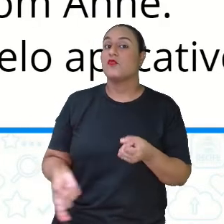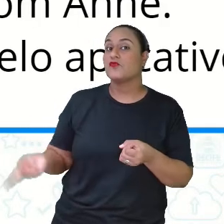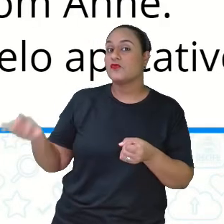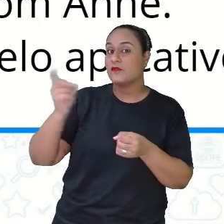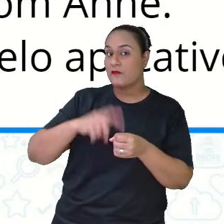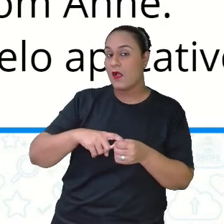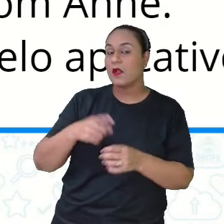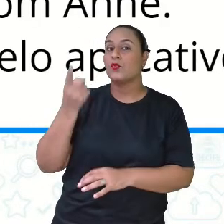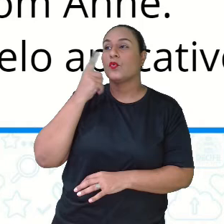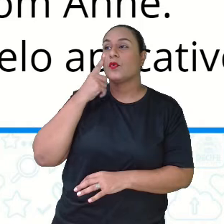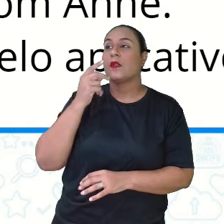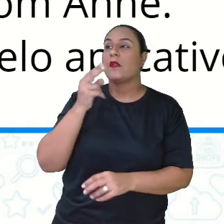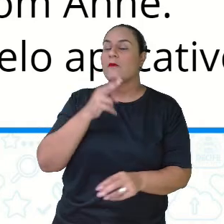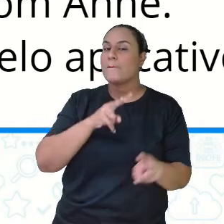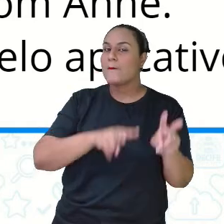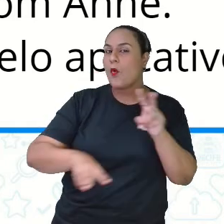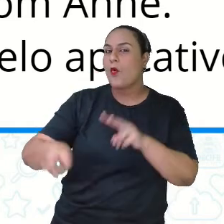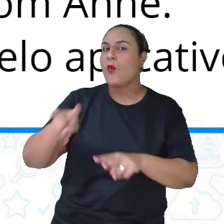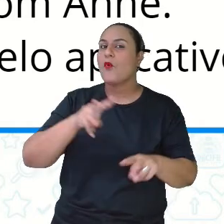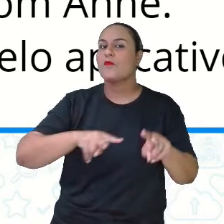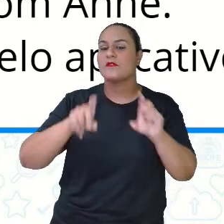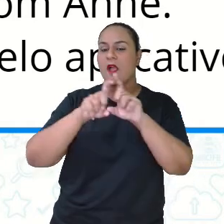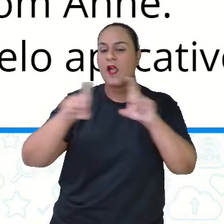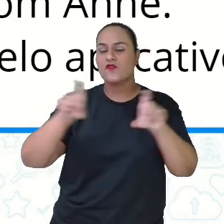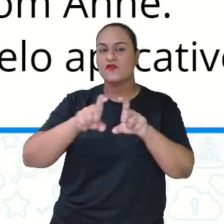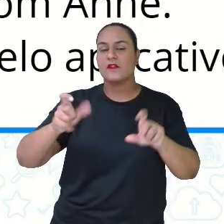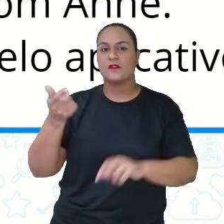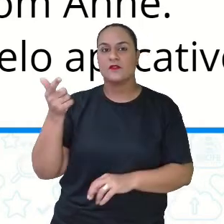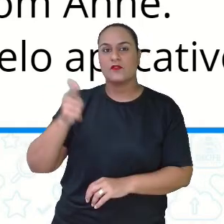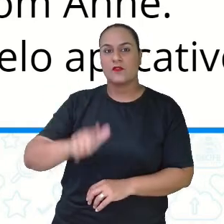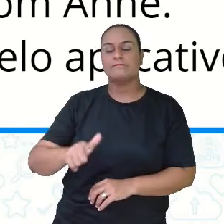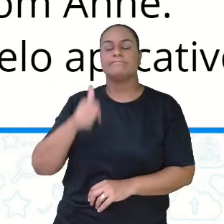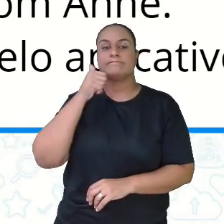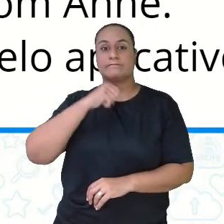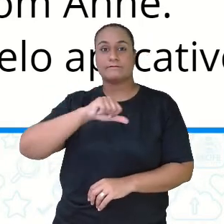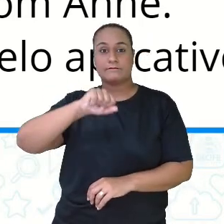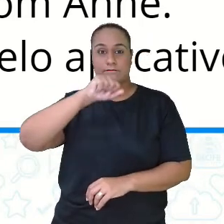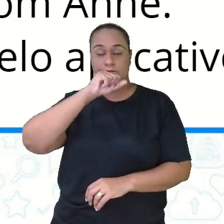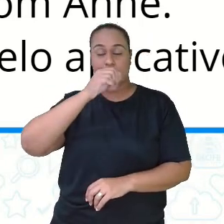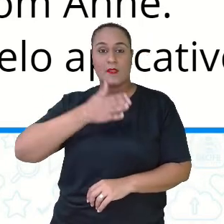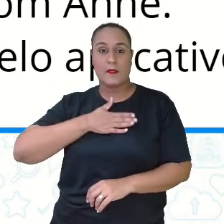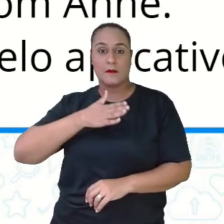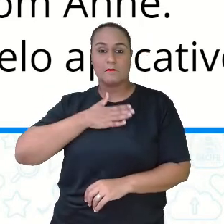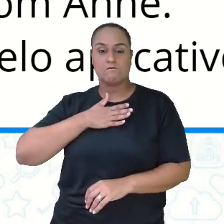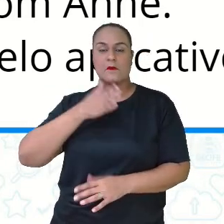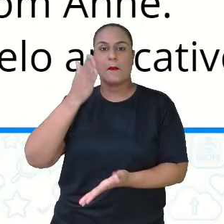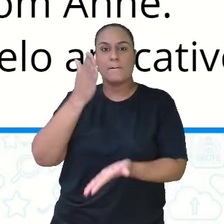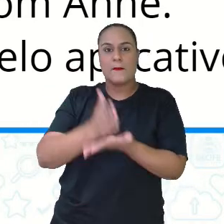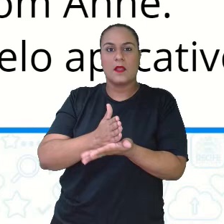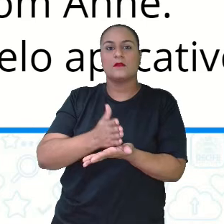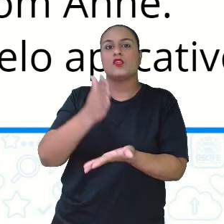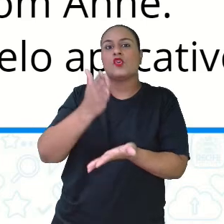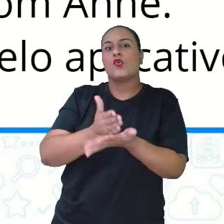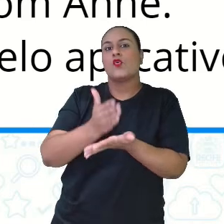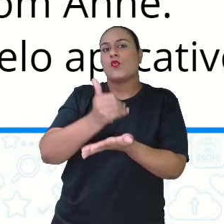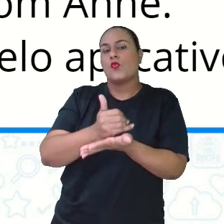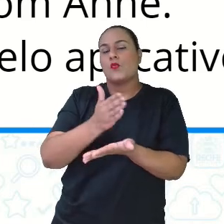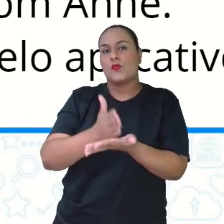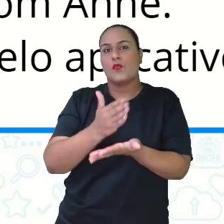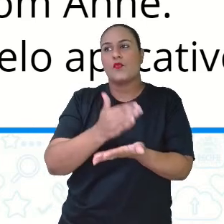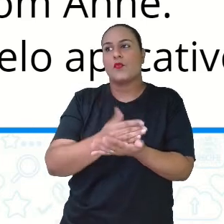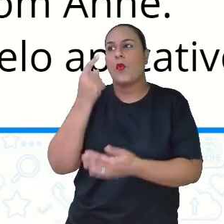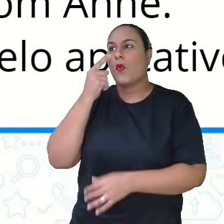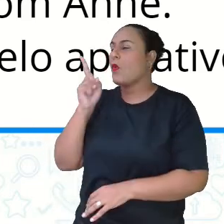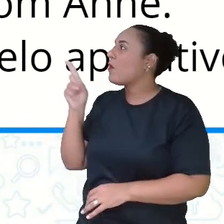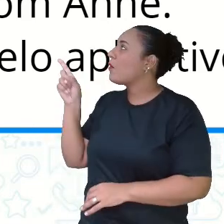para observar a frase novamente. Minha mãe partiu o bolo. Observe que a seta aí